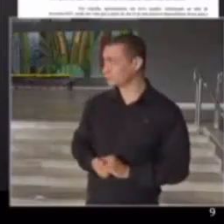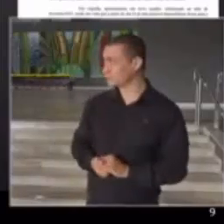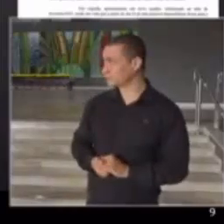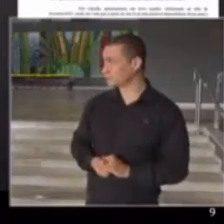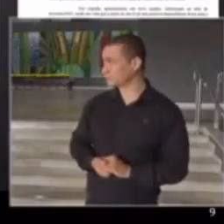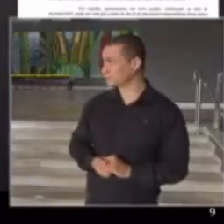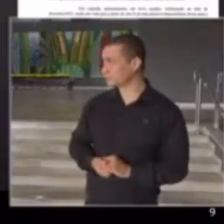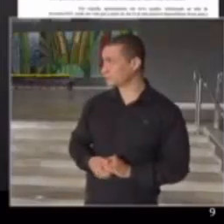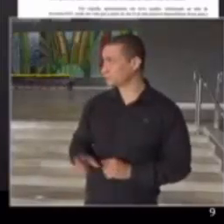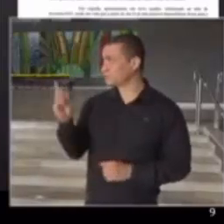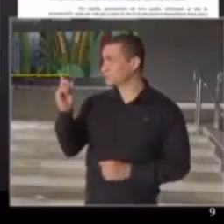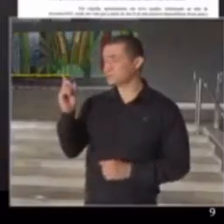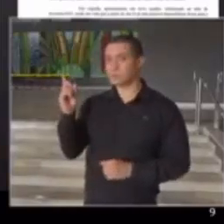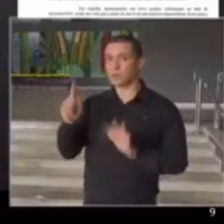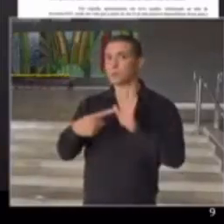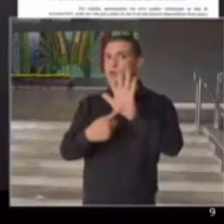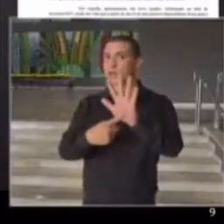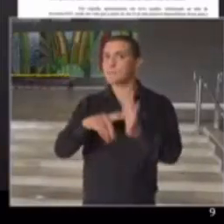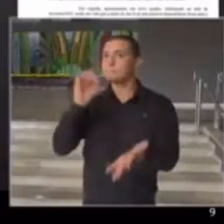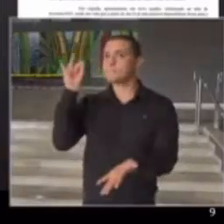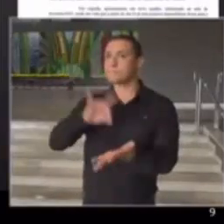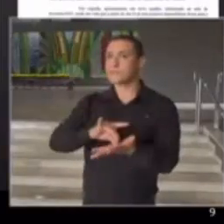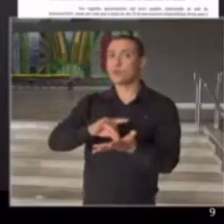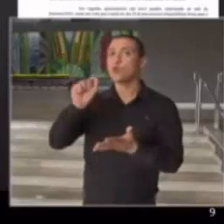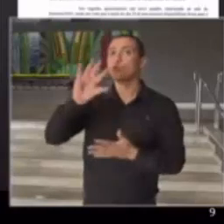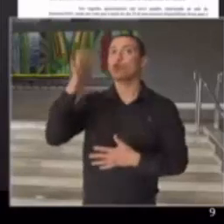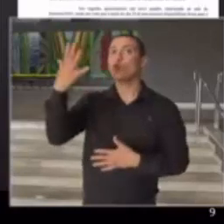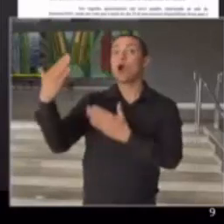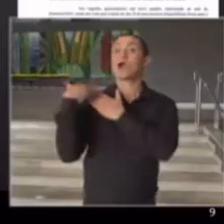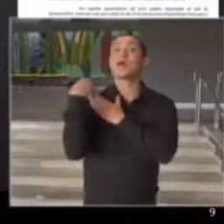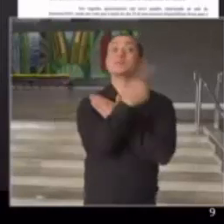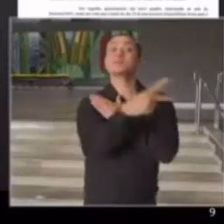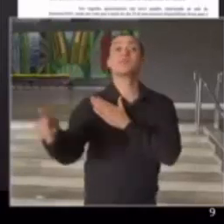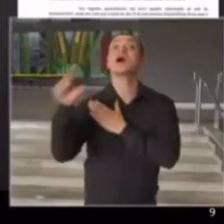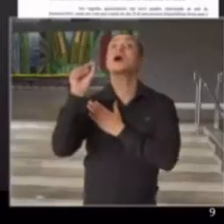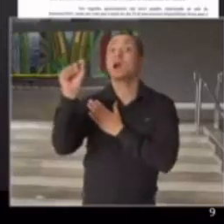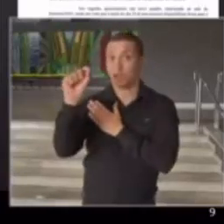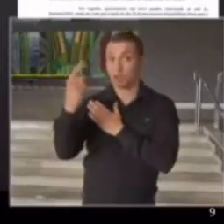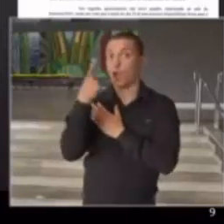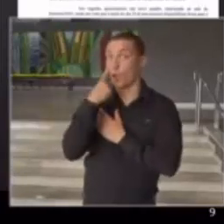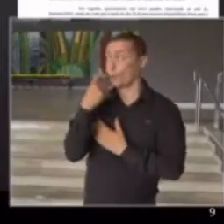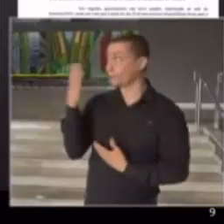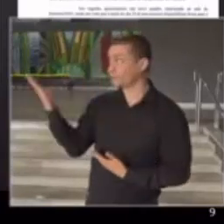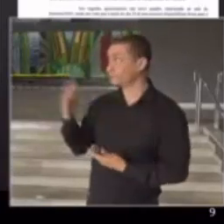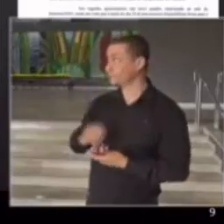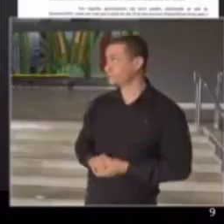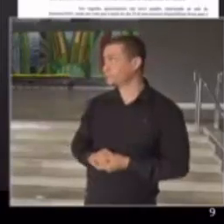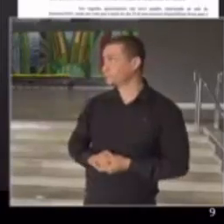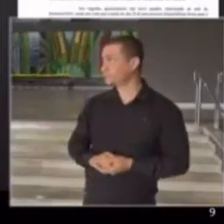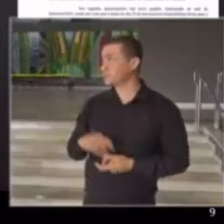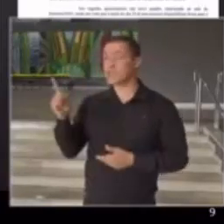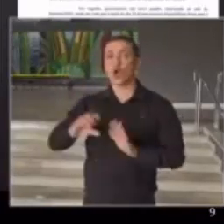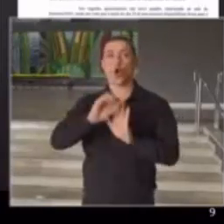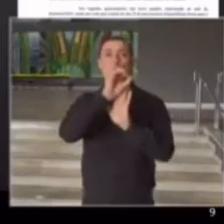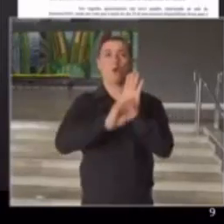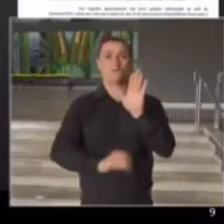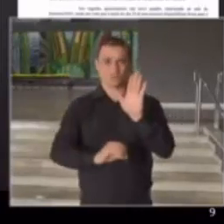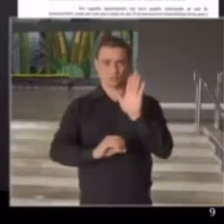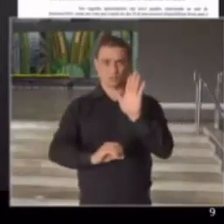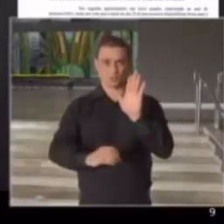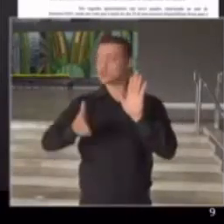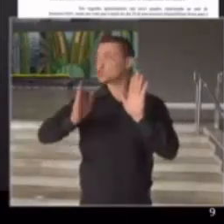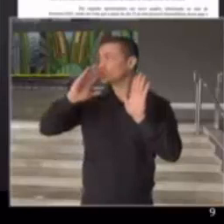vamos colocar a responsabilidade em quem tem responsabilidade. São aqui os ofícios que foram